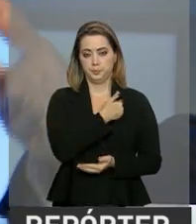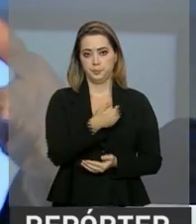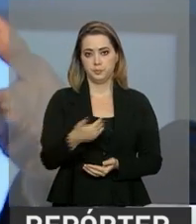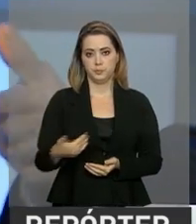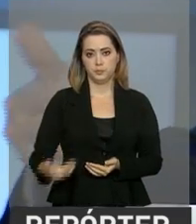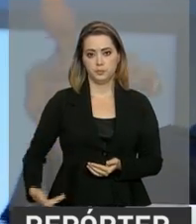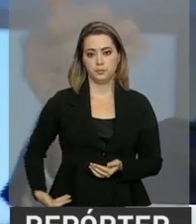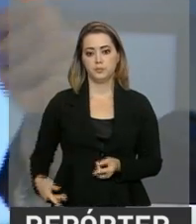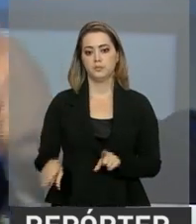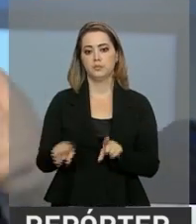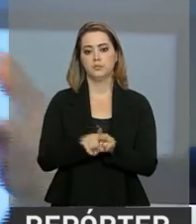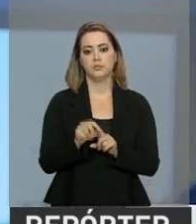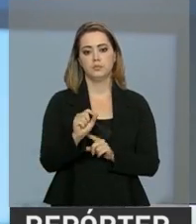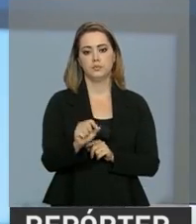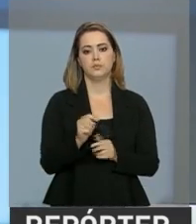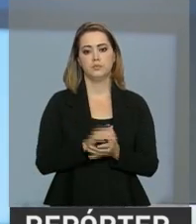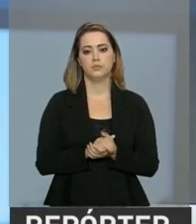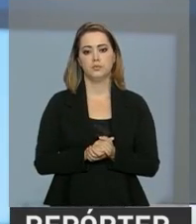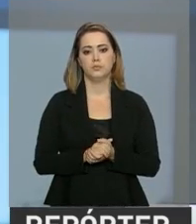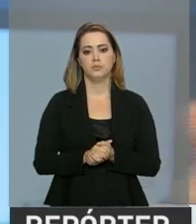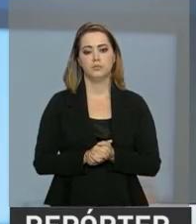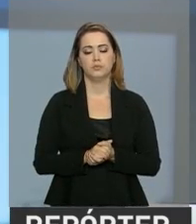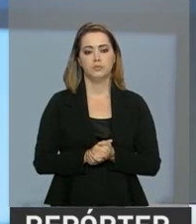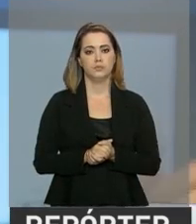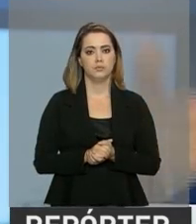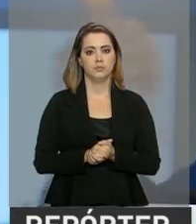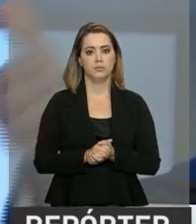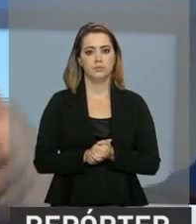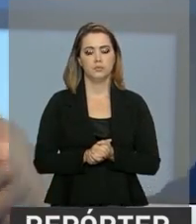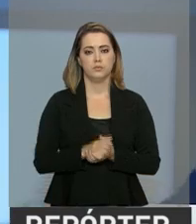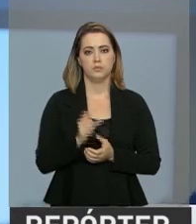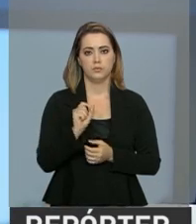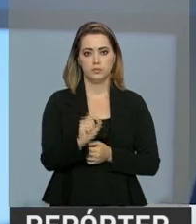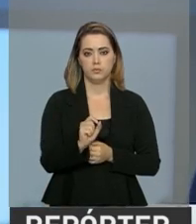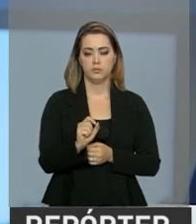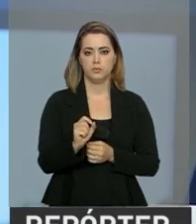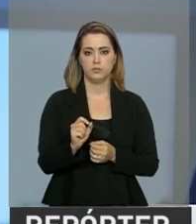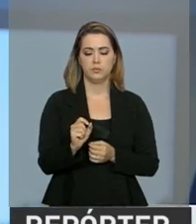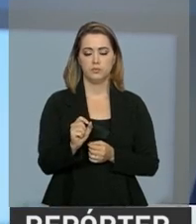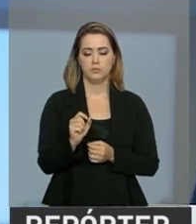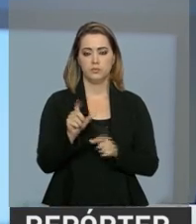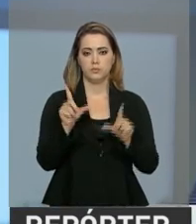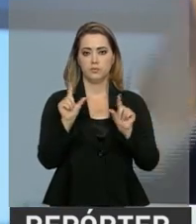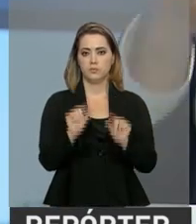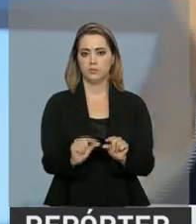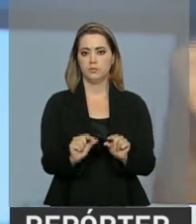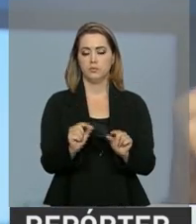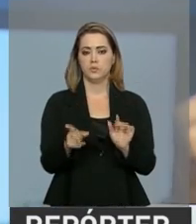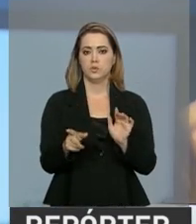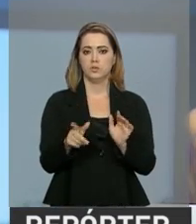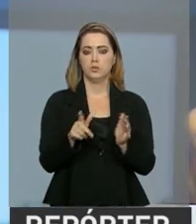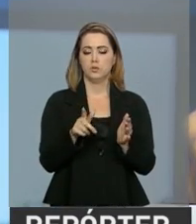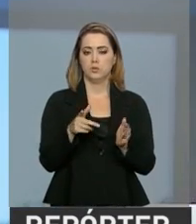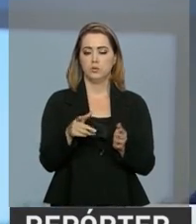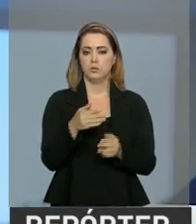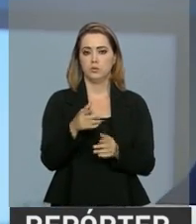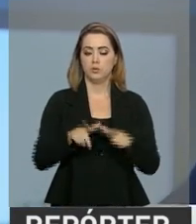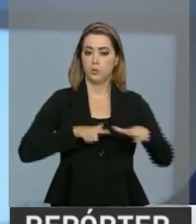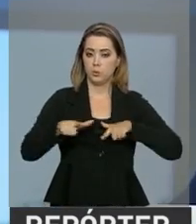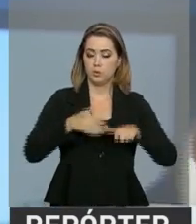privatização. Por exemplo, presença do capital privado, que é uma redução do papel do Estado.